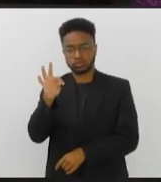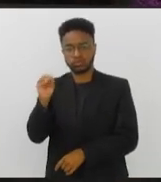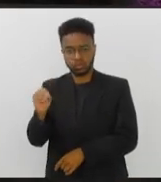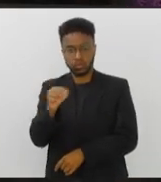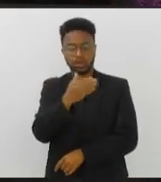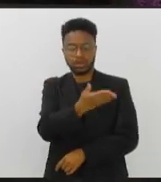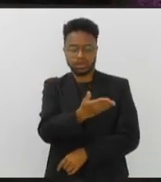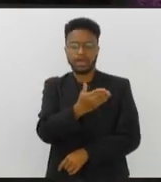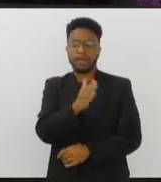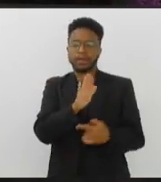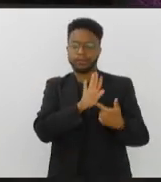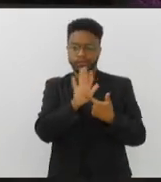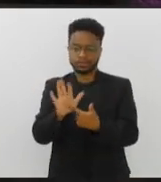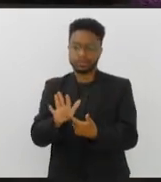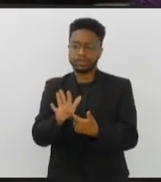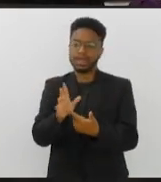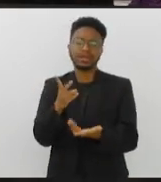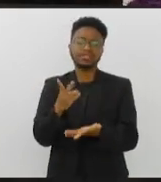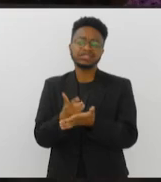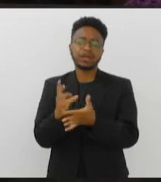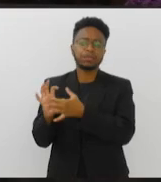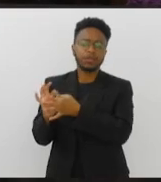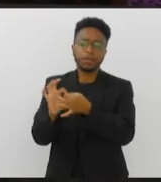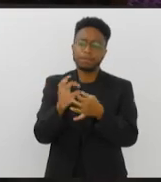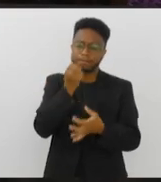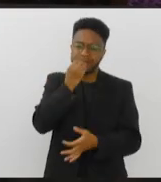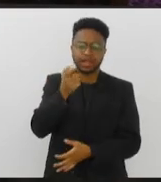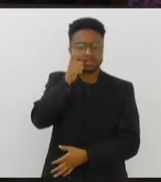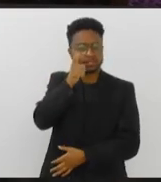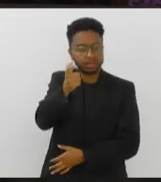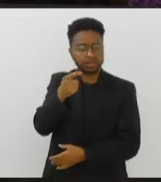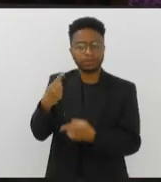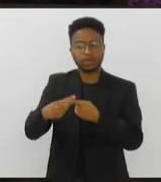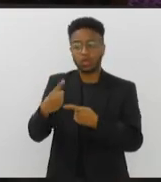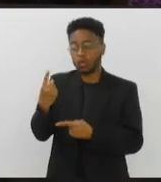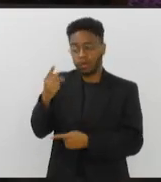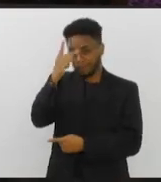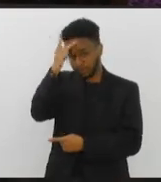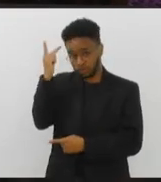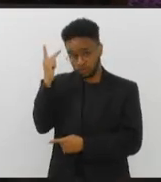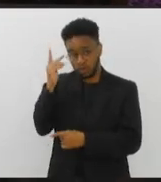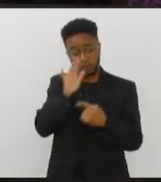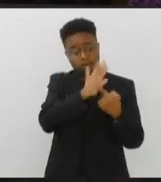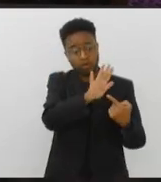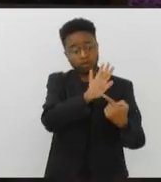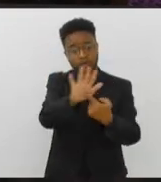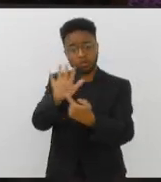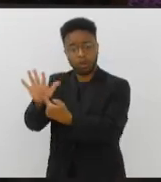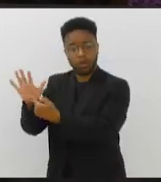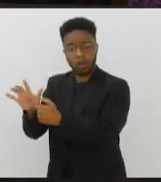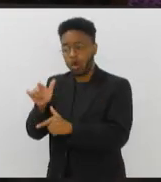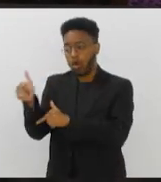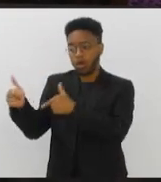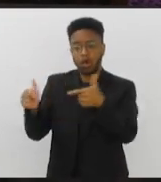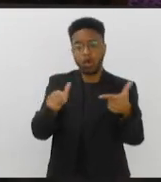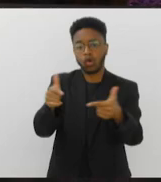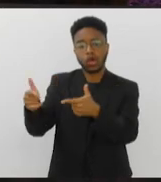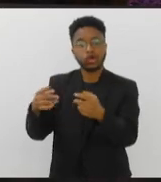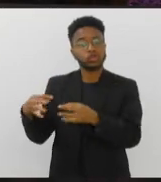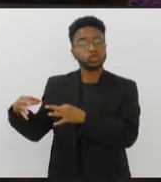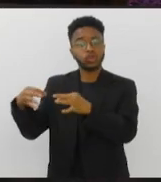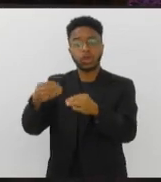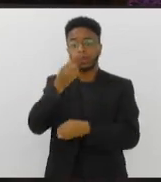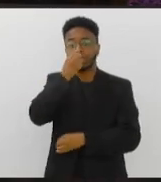coronel Loyola. É, a corrente do bem é interessante. Uma pessoa chega e vai apresentando a outra, que é outra, e todas são do bem,